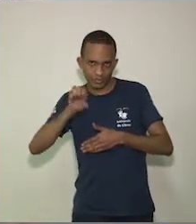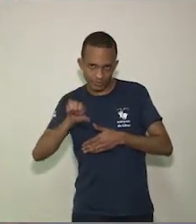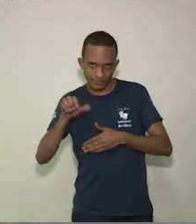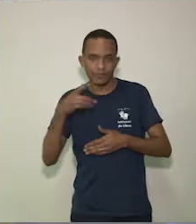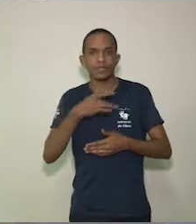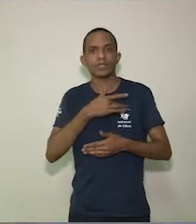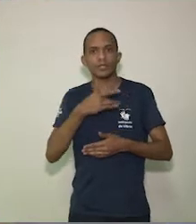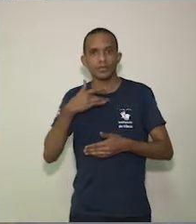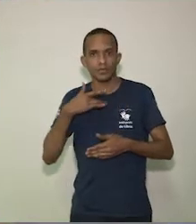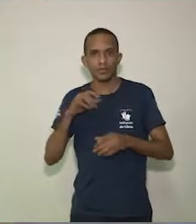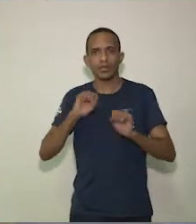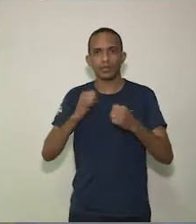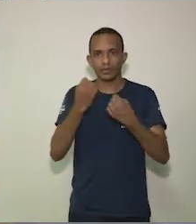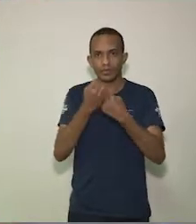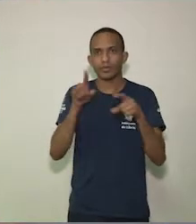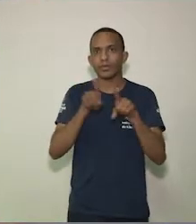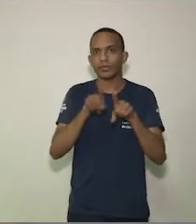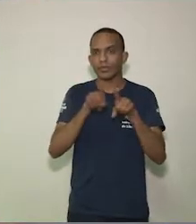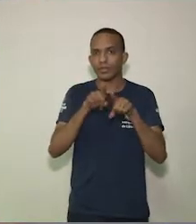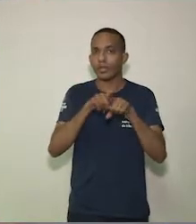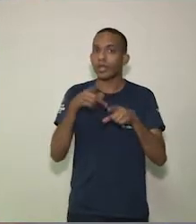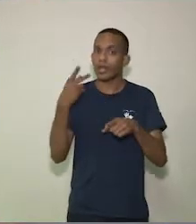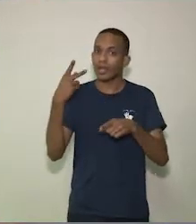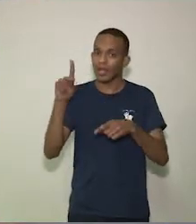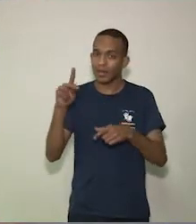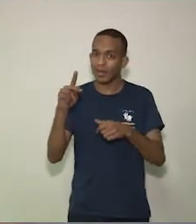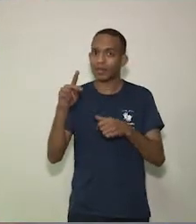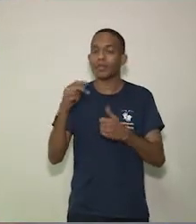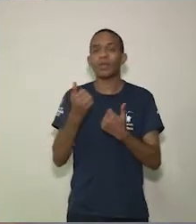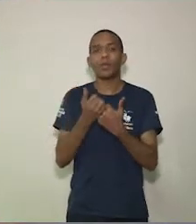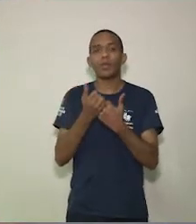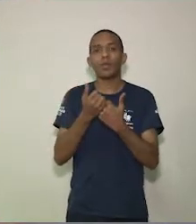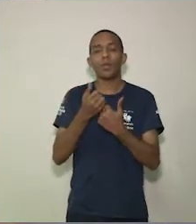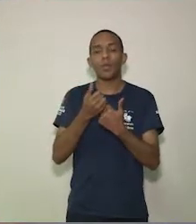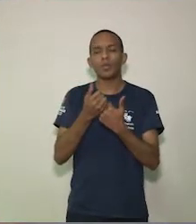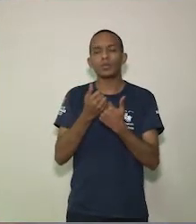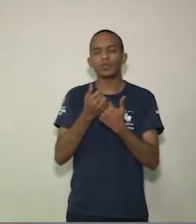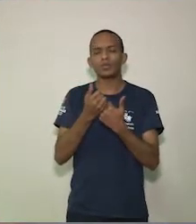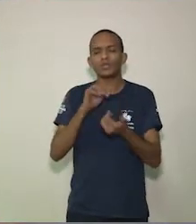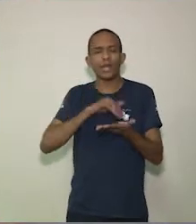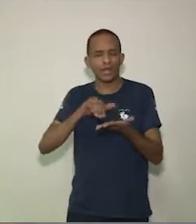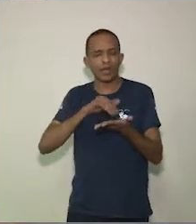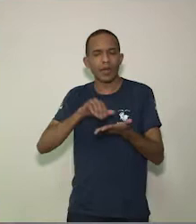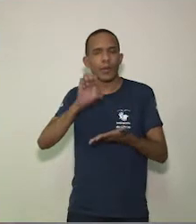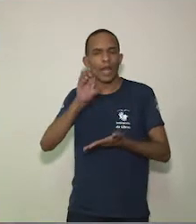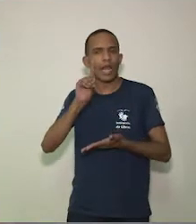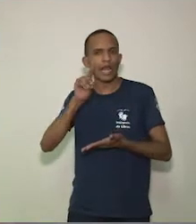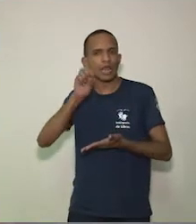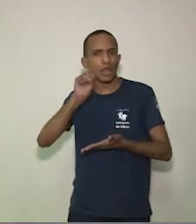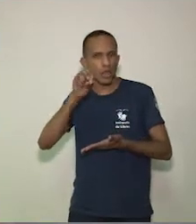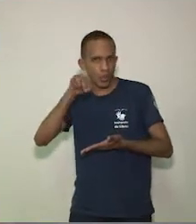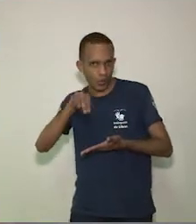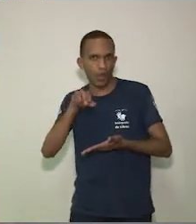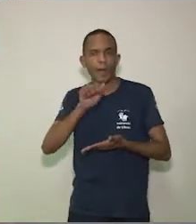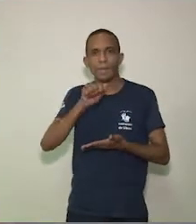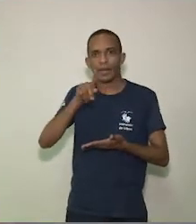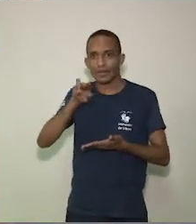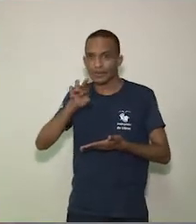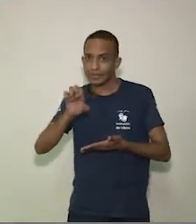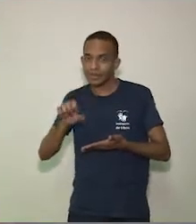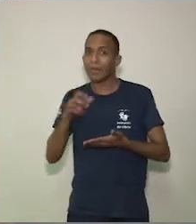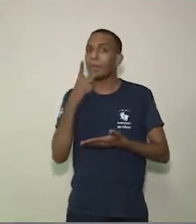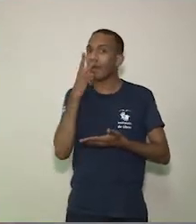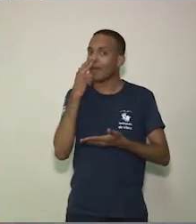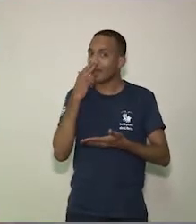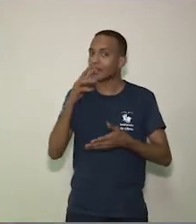o secretário Edson Aparecido está com suspeita de Covid-19, está aguardando resultado. Espero que